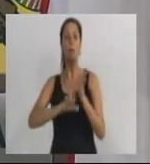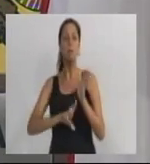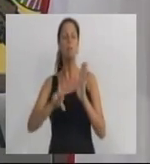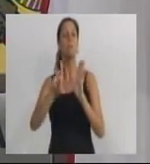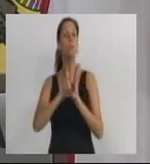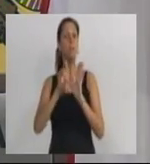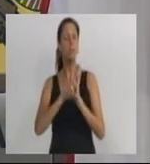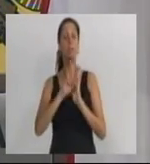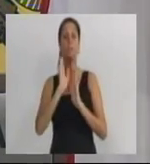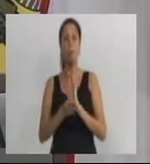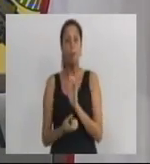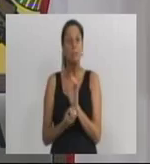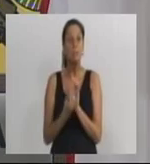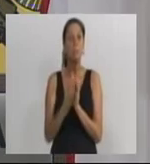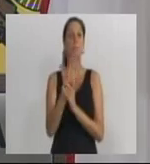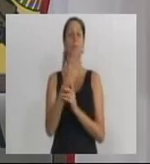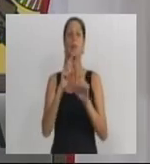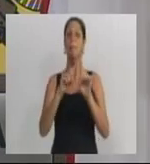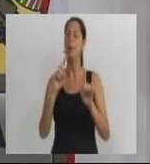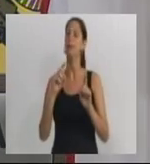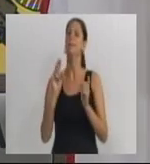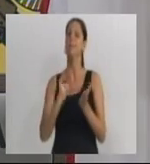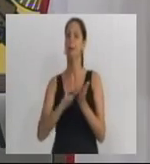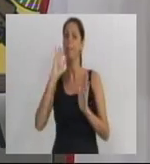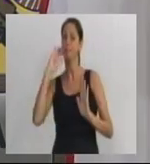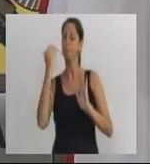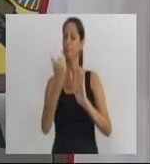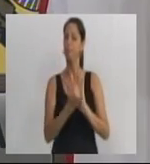para o bem de Blumenau sejam cumpridas. E no presente caso,